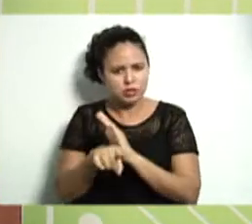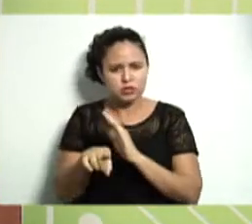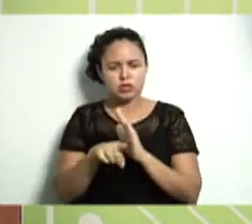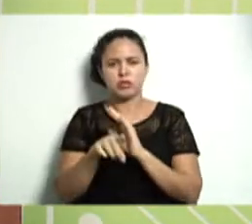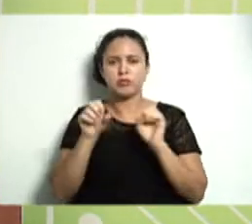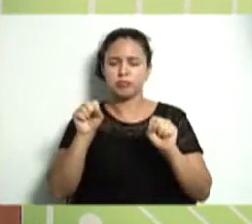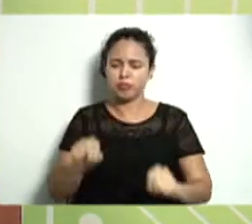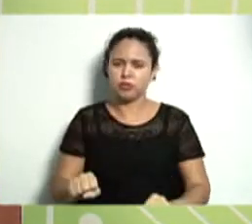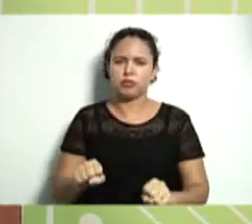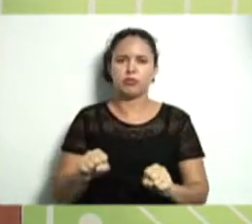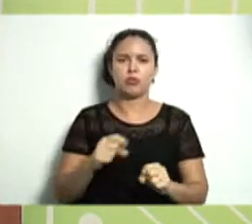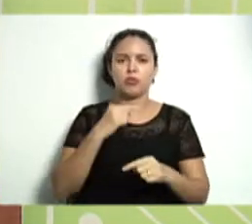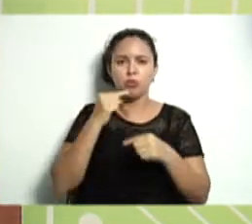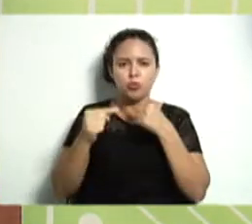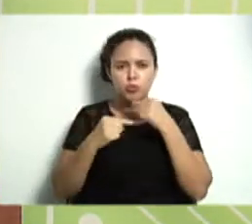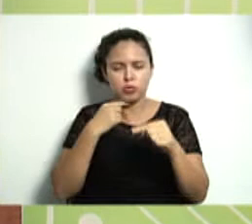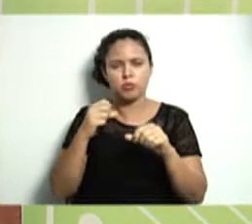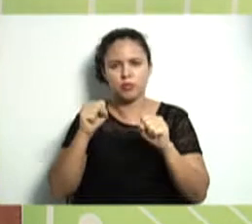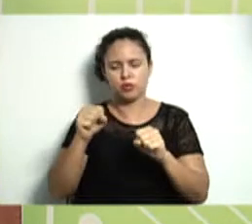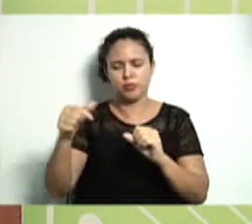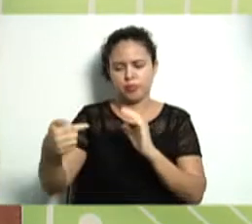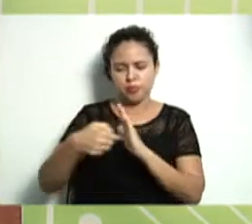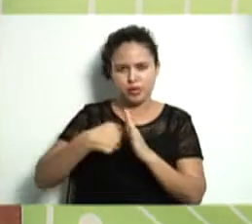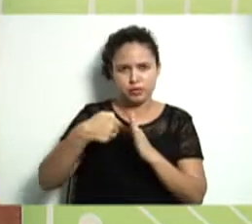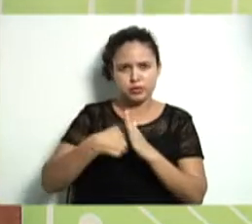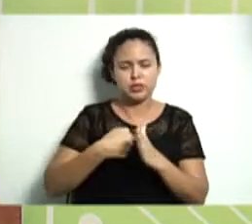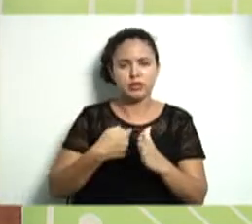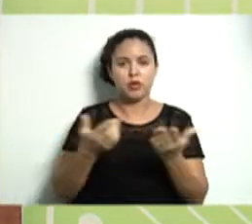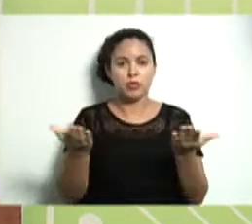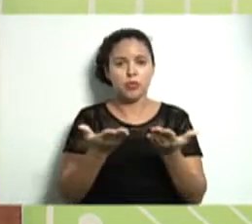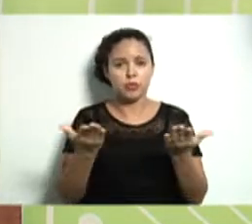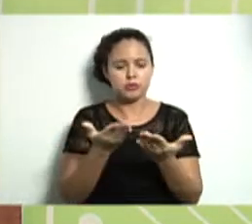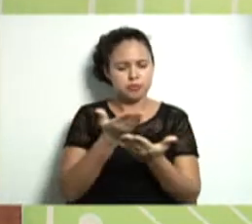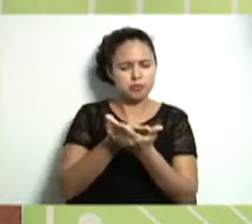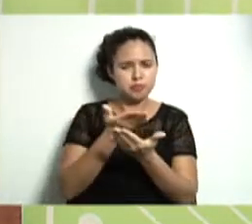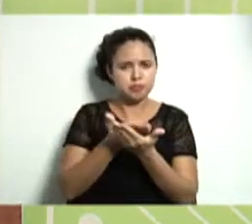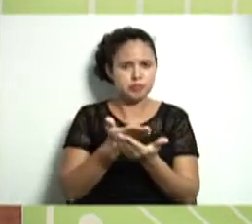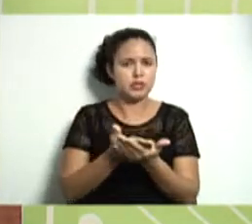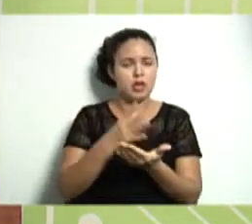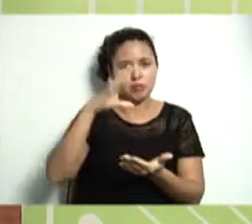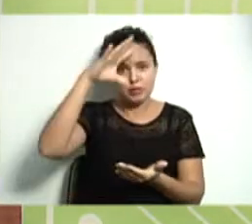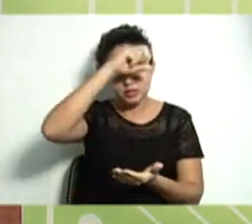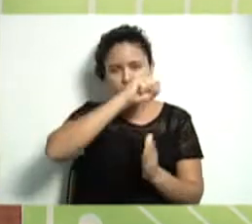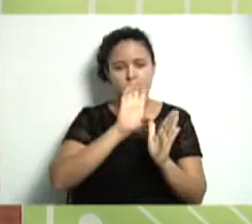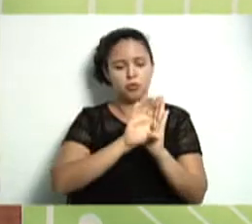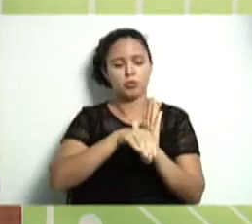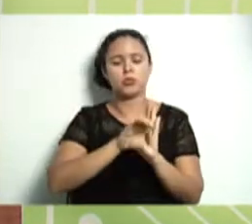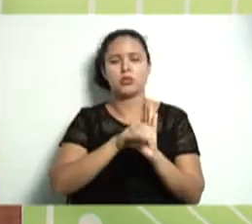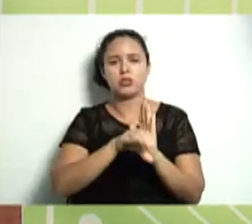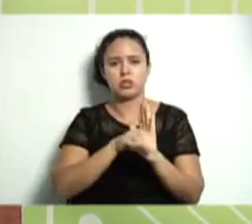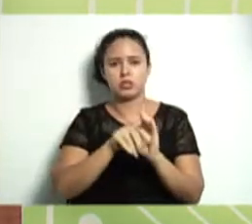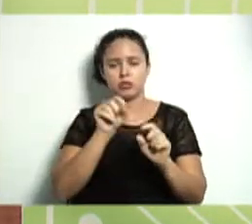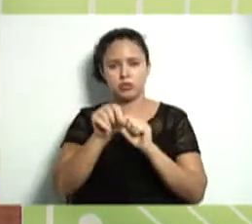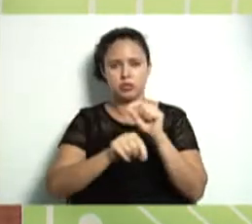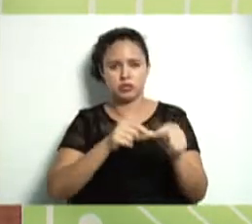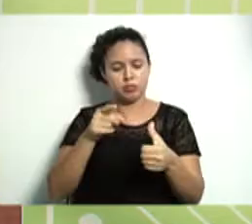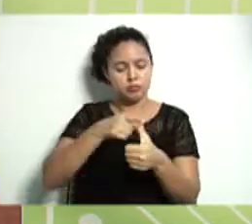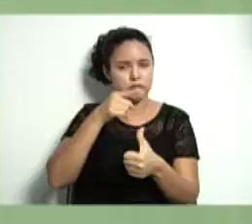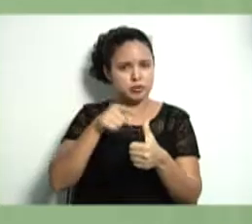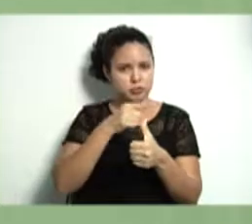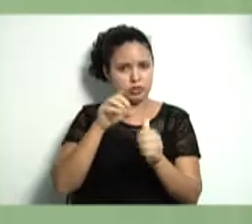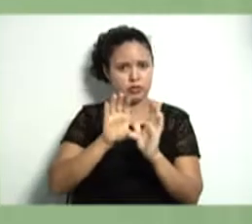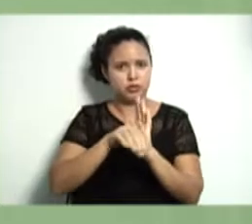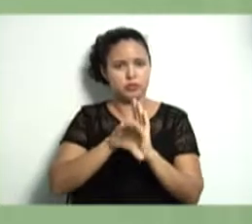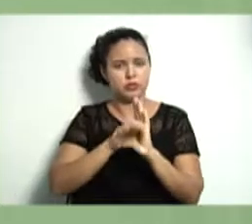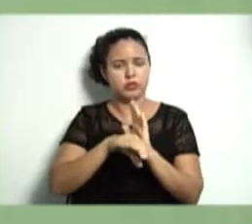E como eu falei para vocês, hoje é uma aula que nós vamos aprender conceitos. O primeiro conceito, vamos lá